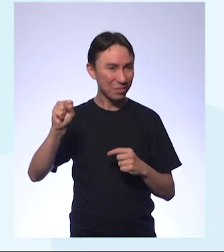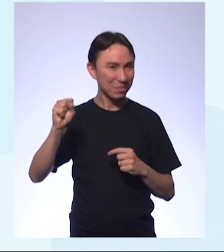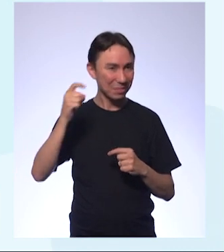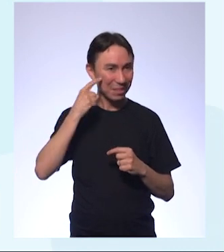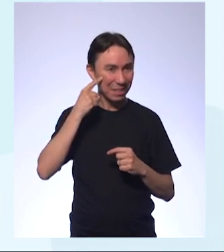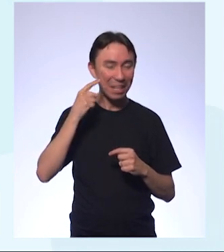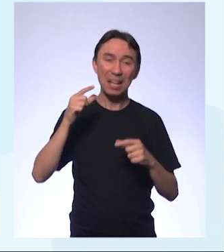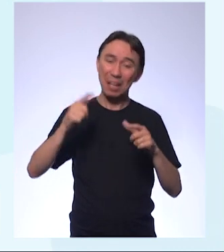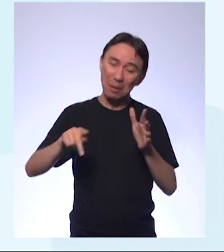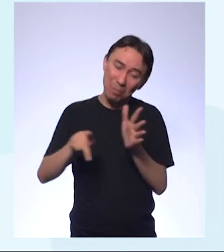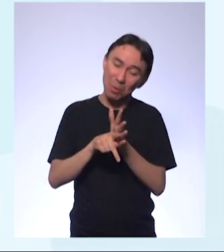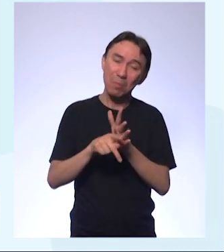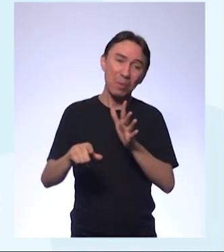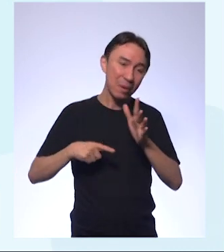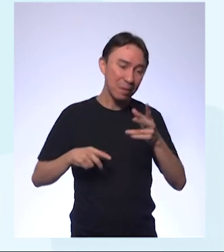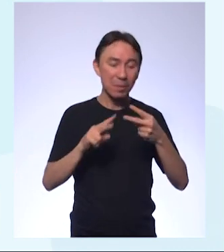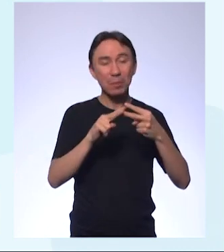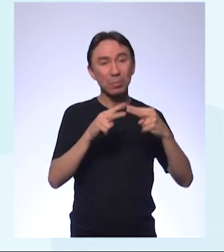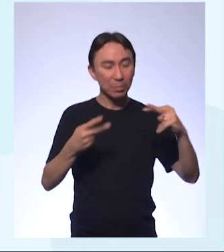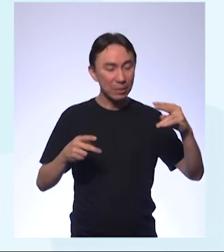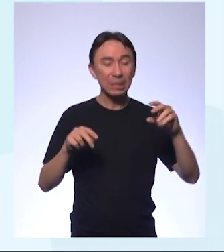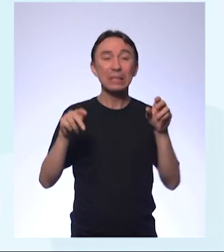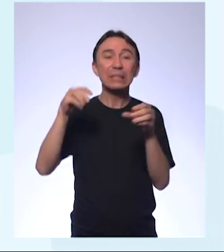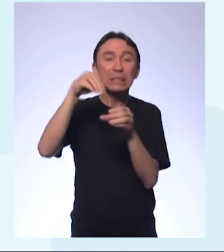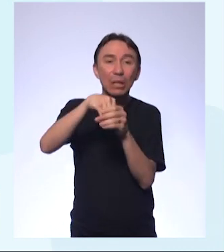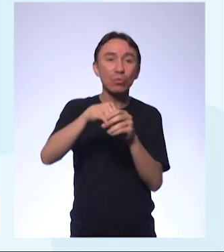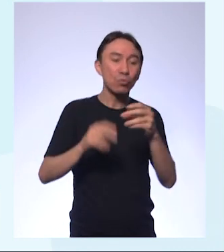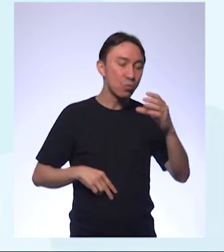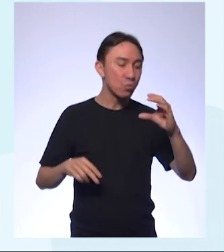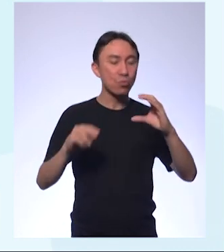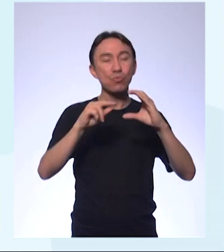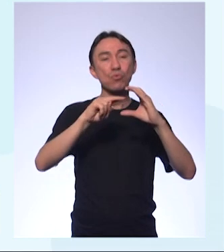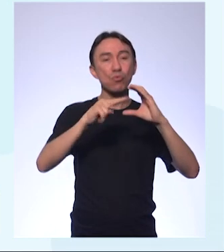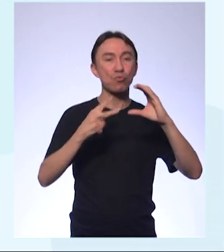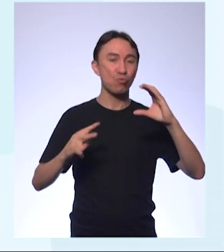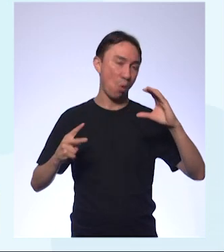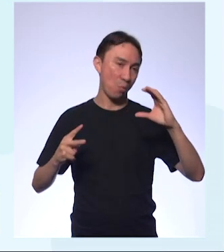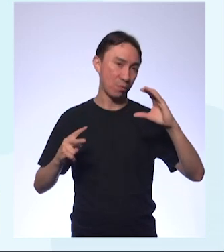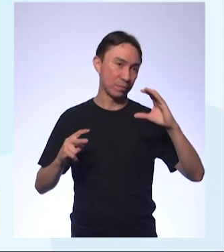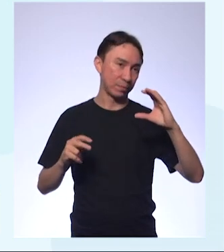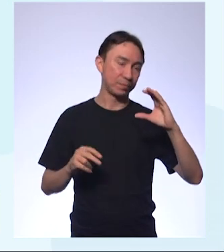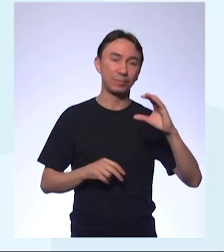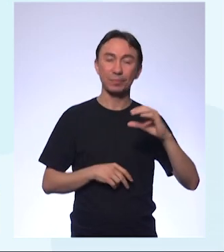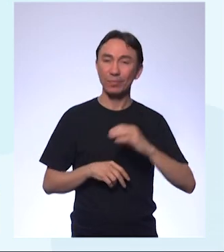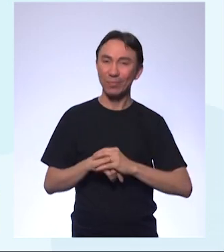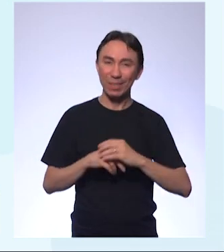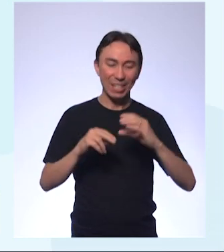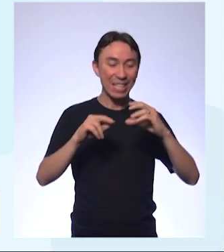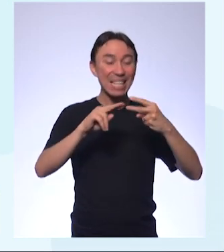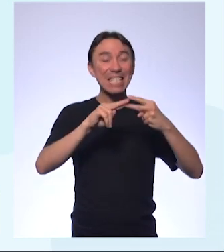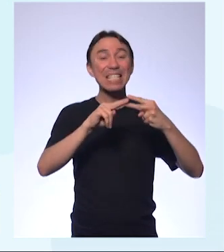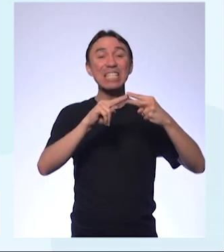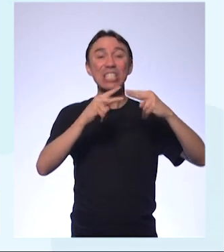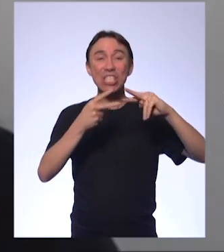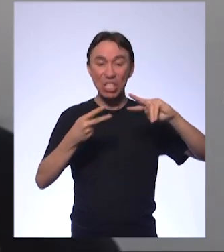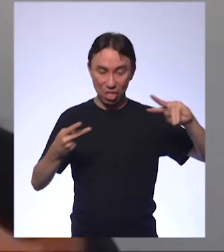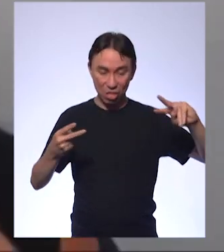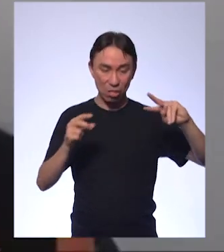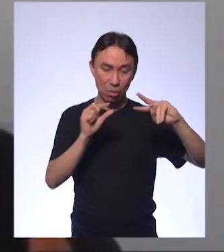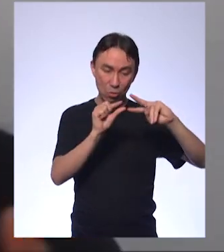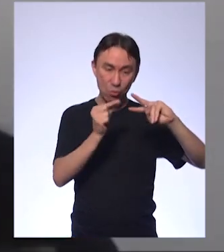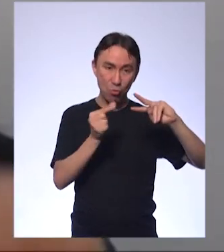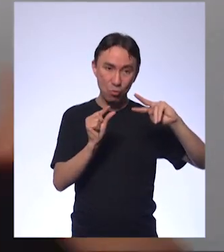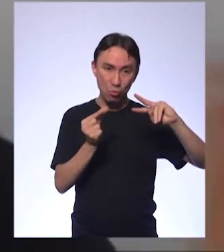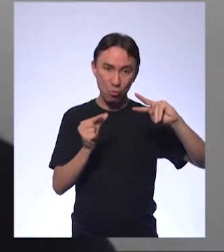no cromossomo. Quando a gente pensa em gene, a gente vai pensar, e isso serve para todas as espécies, tá? Desde que a gente